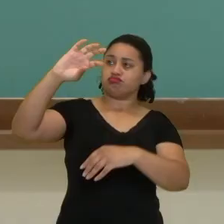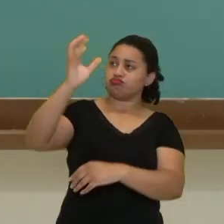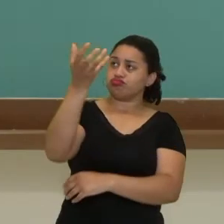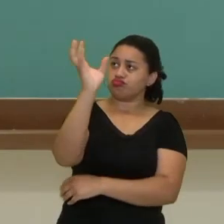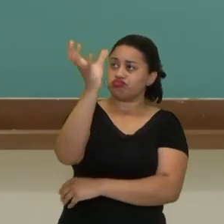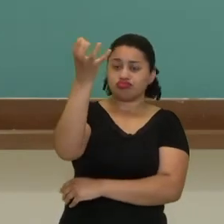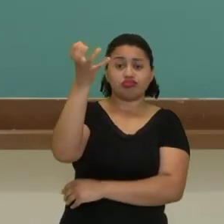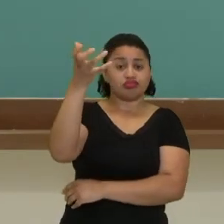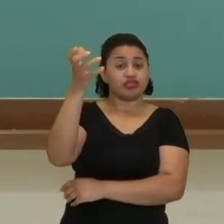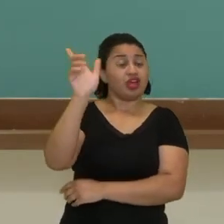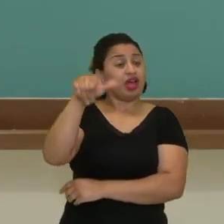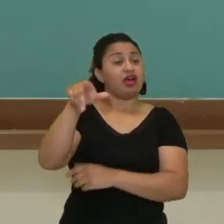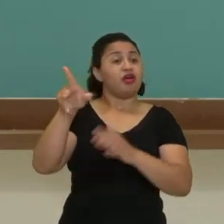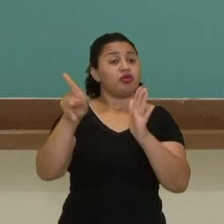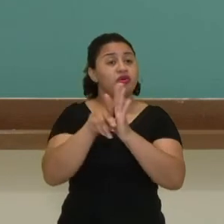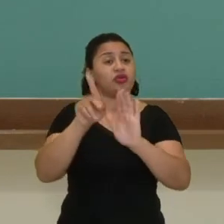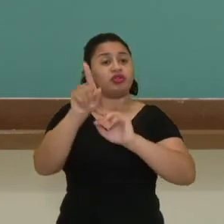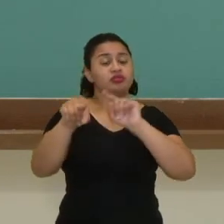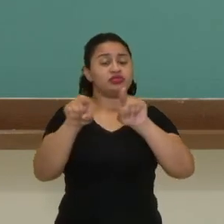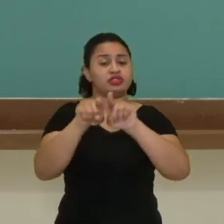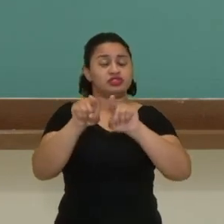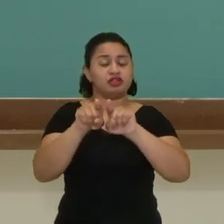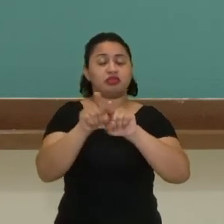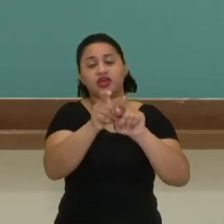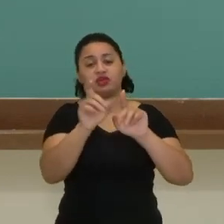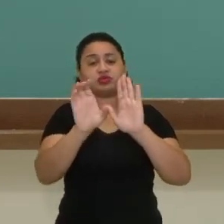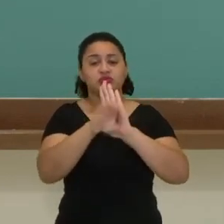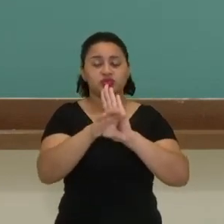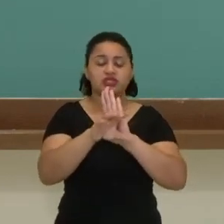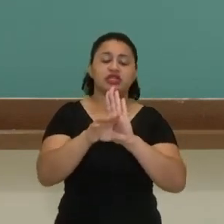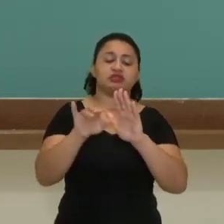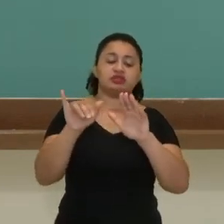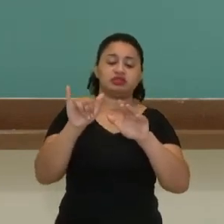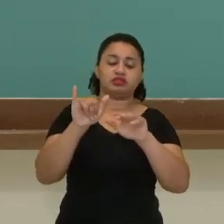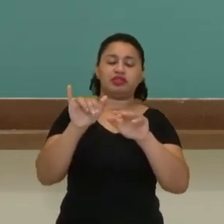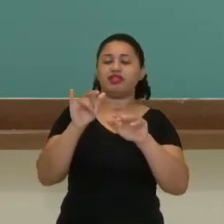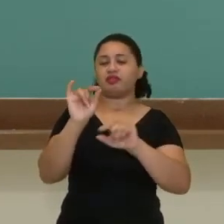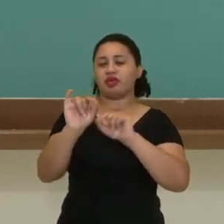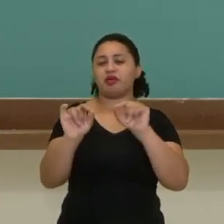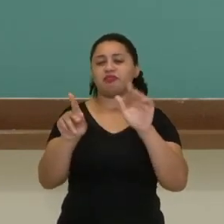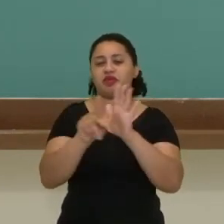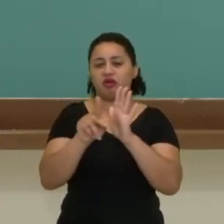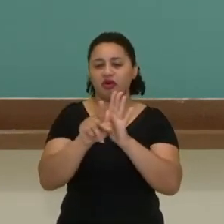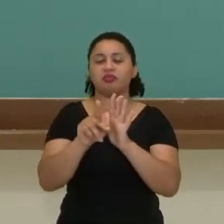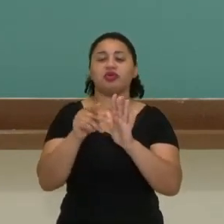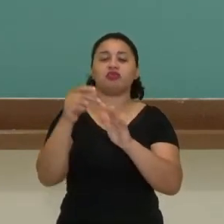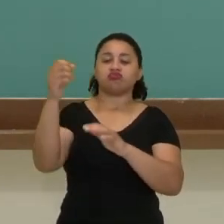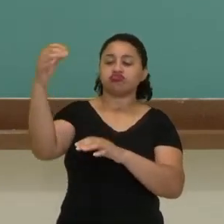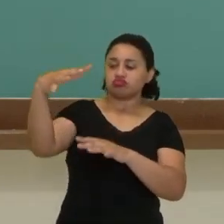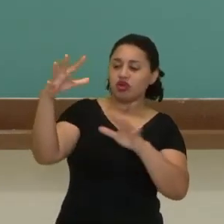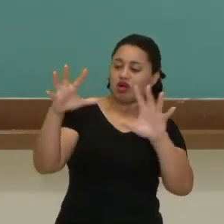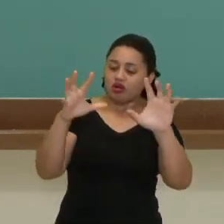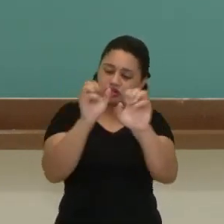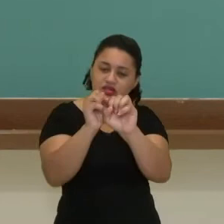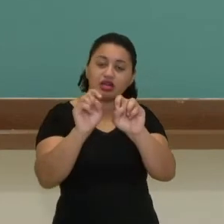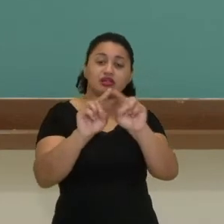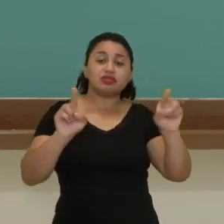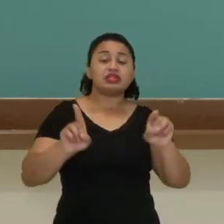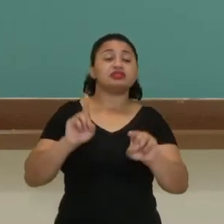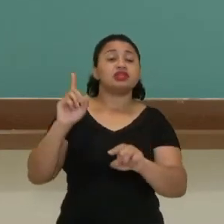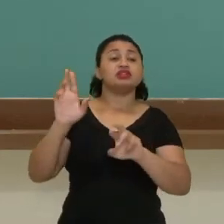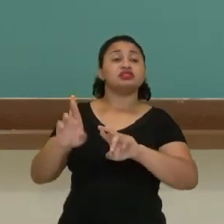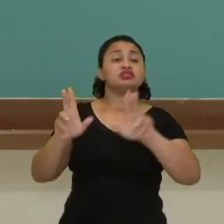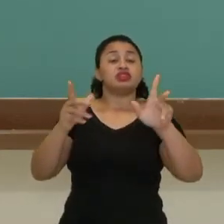que também diz respeito a conceitos técnicos de luz e sombra, do impressionismo, né? Mas esse cara, diferente dos demais, ele